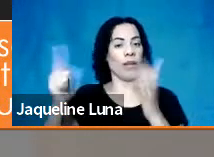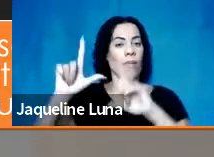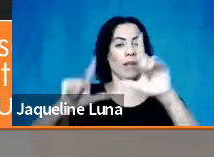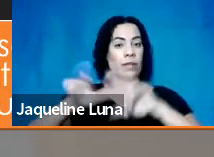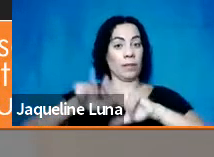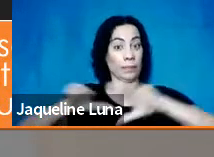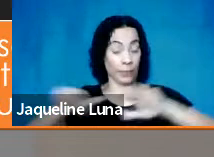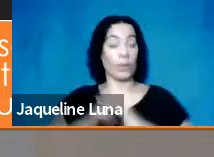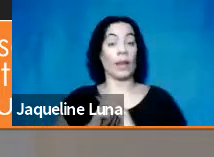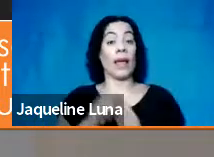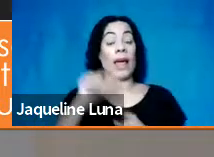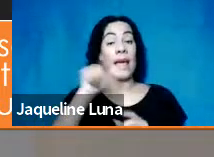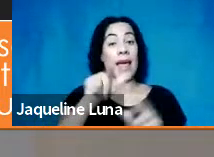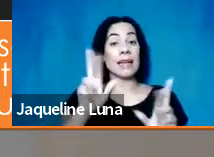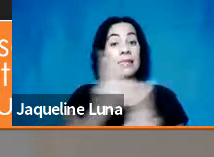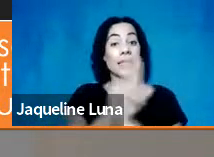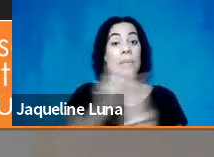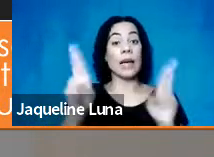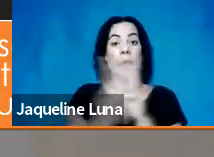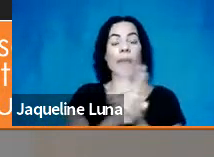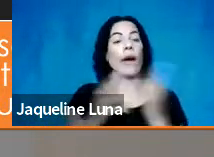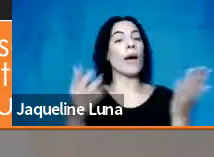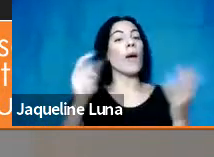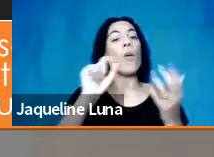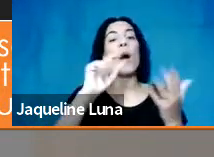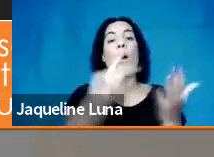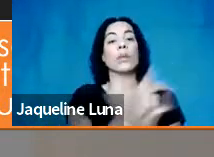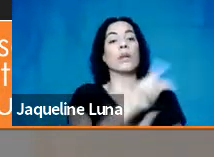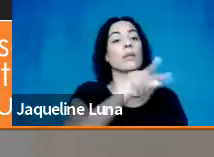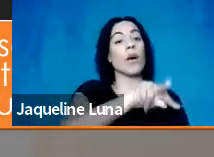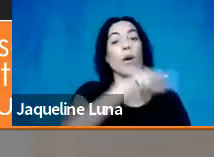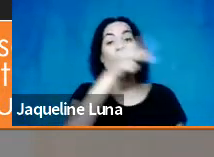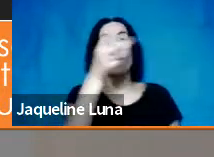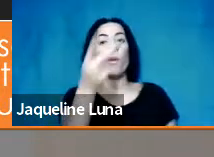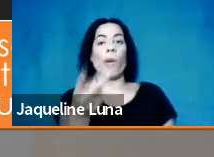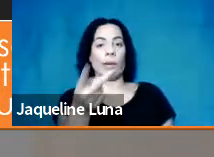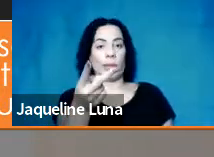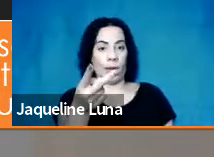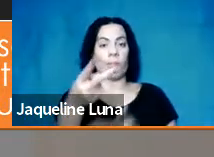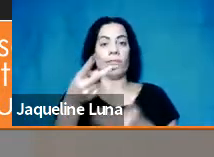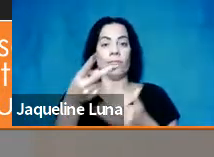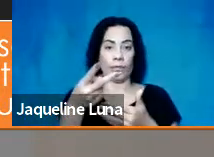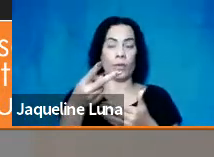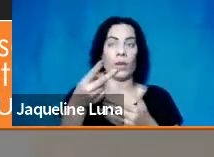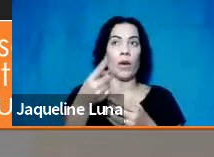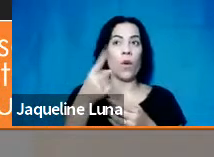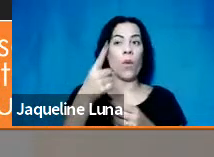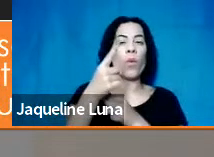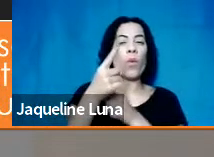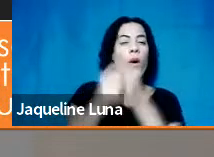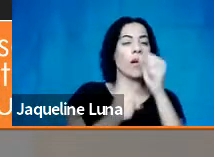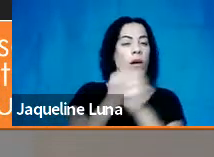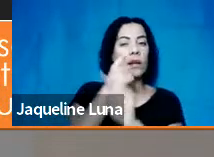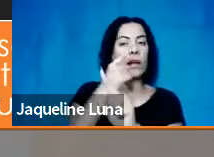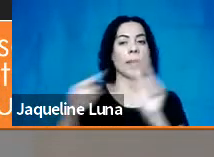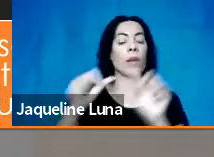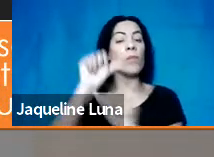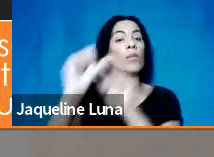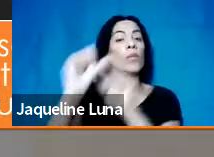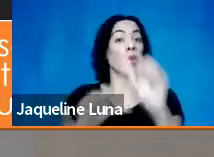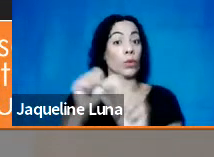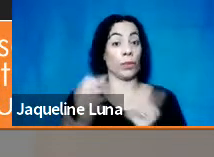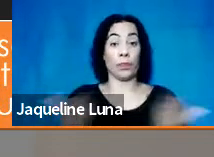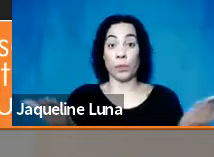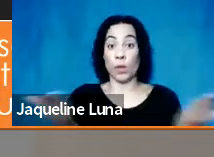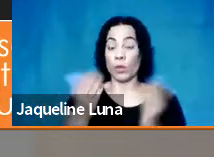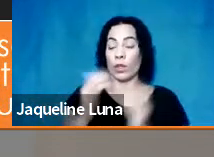E essa relação se inverteu ao longo do último ano e meio, né? Hoje, a